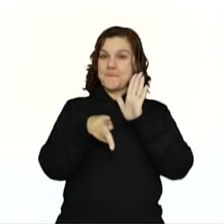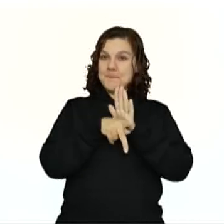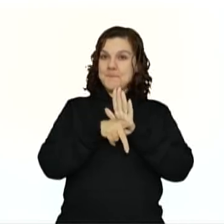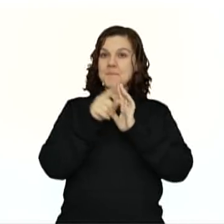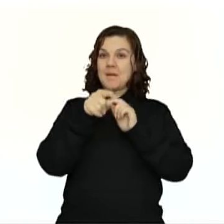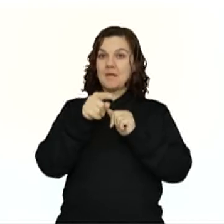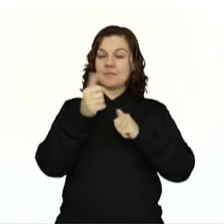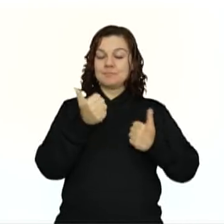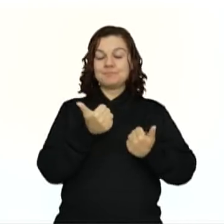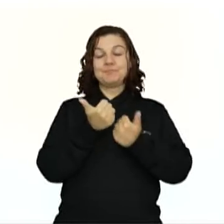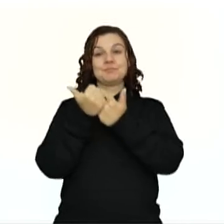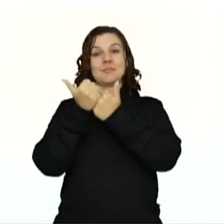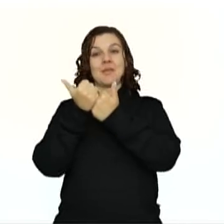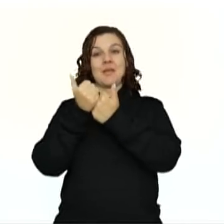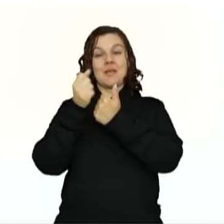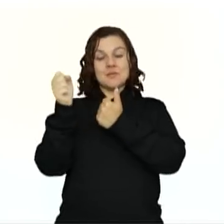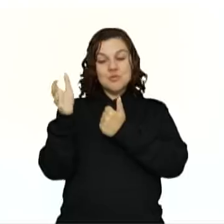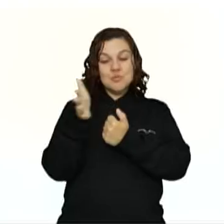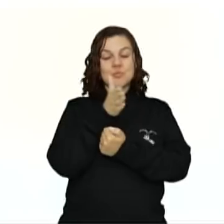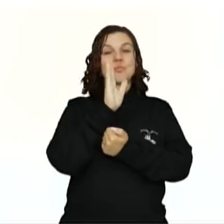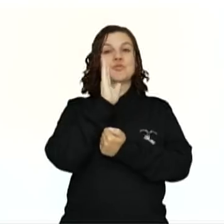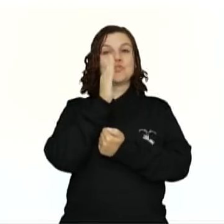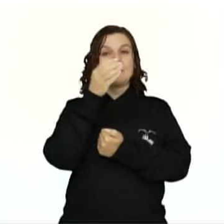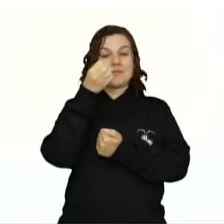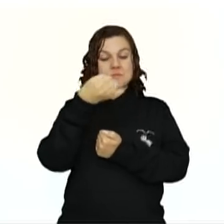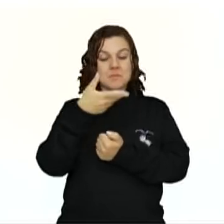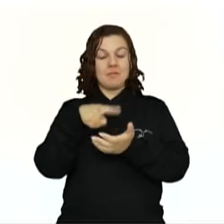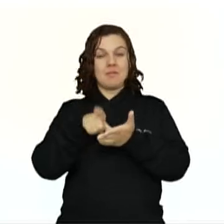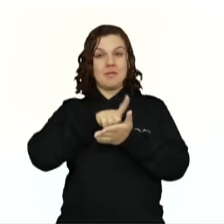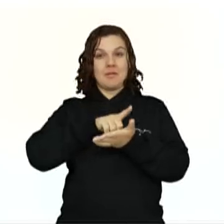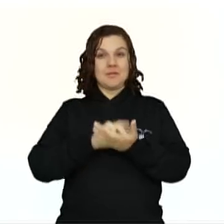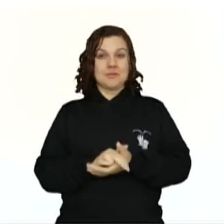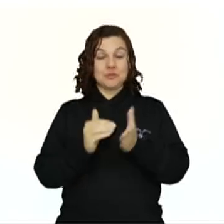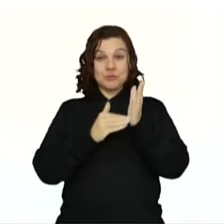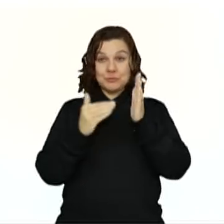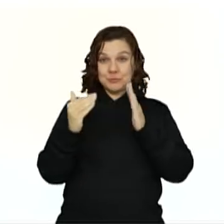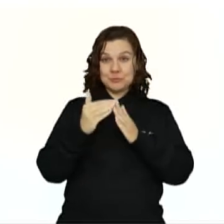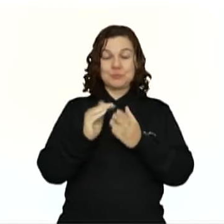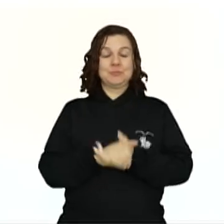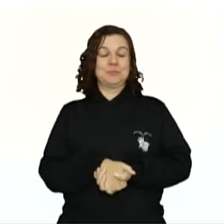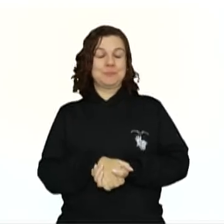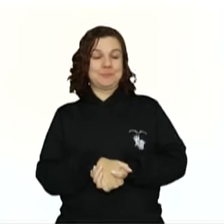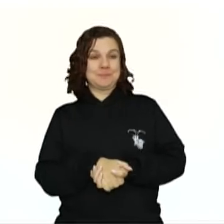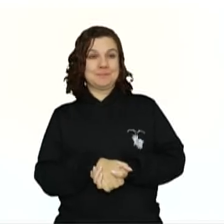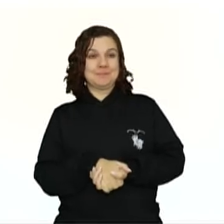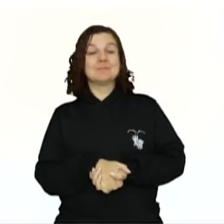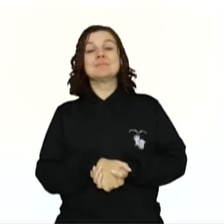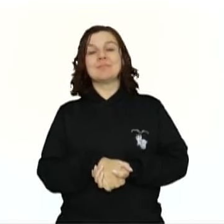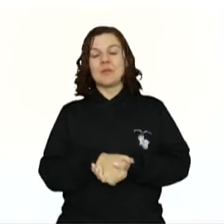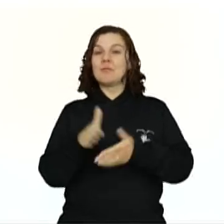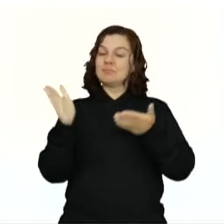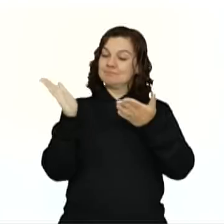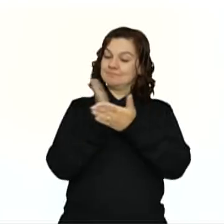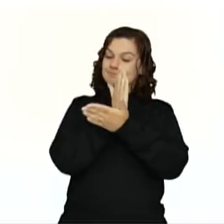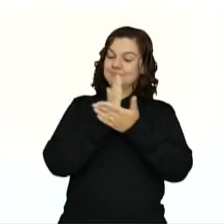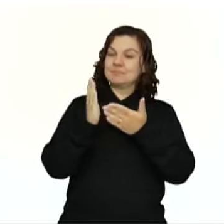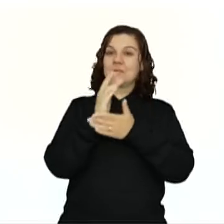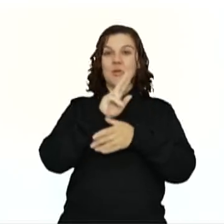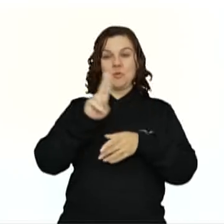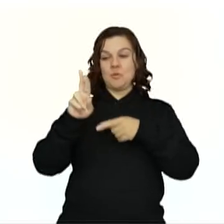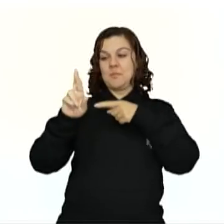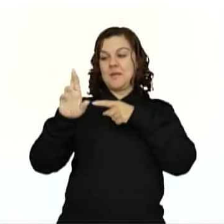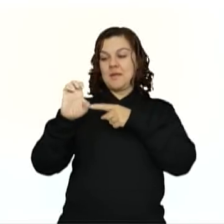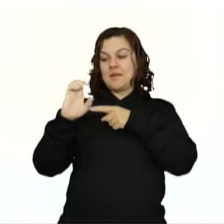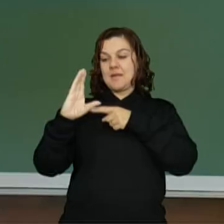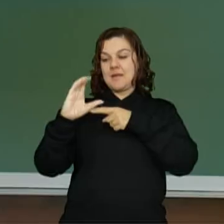fazendo menção a tudo que eu já disse anteriormente e classificamos como